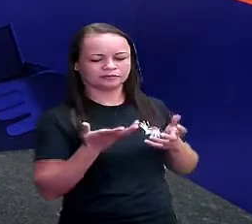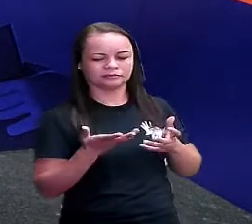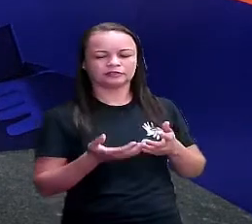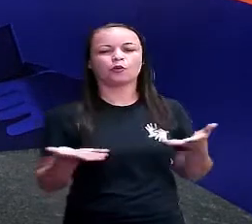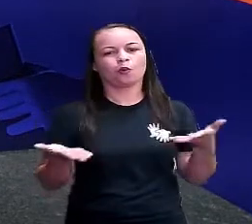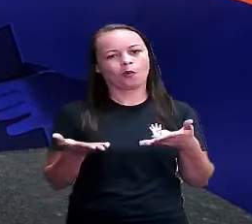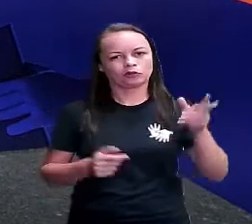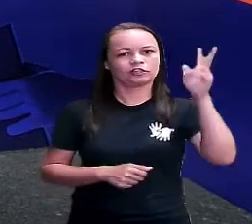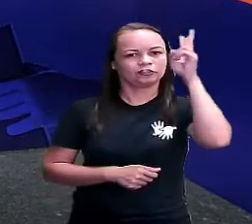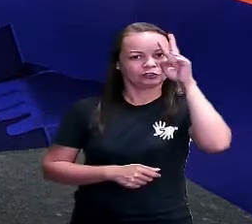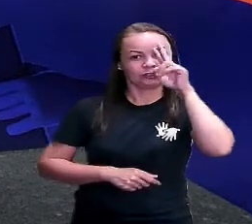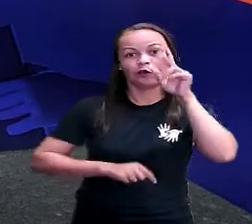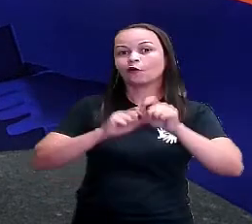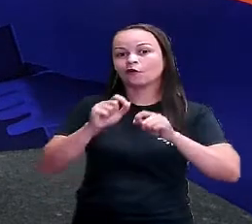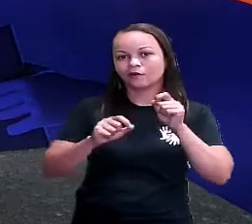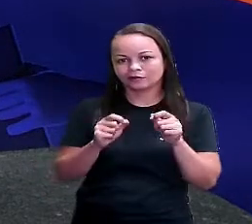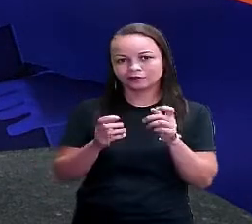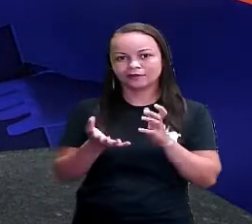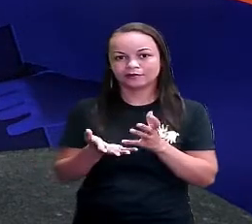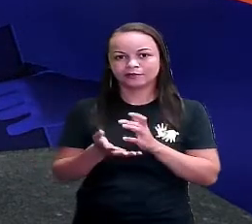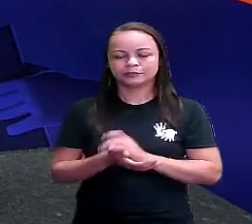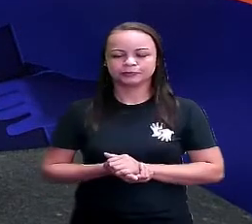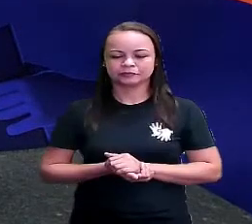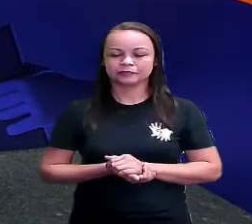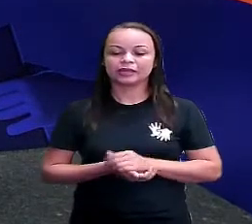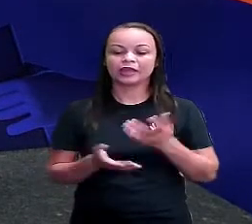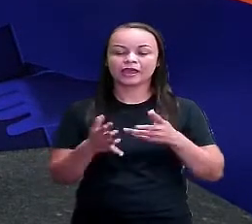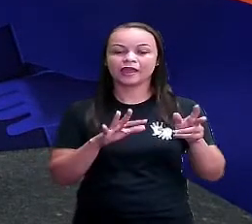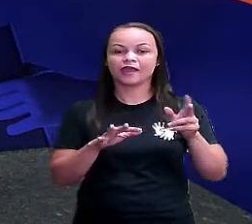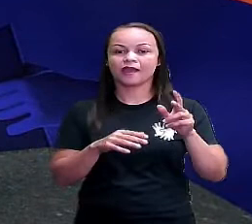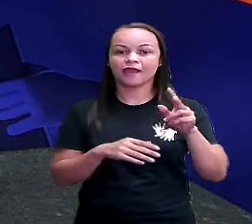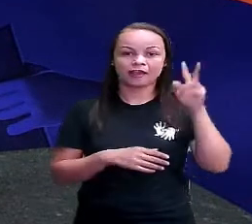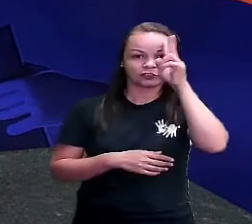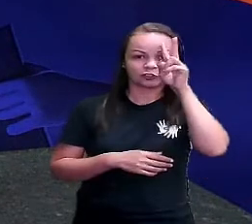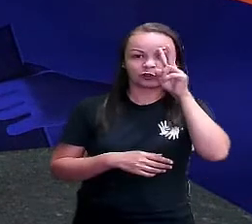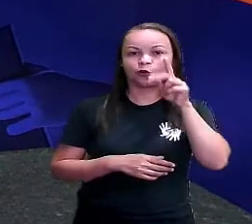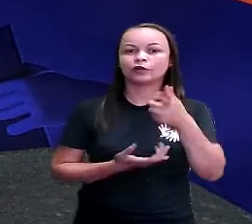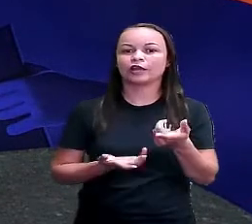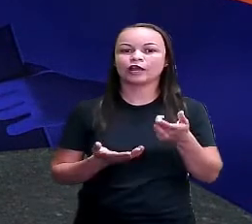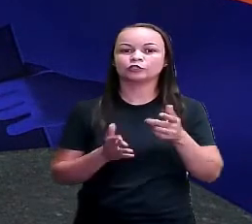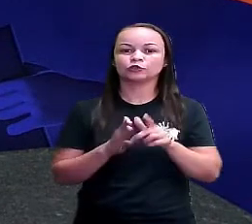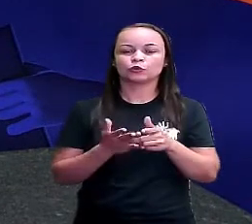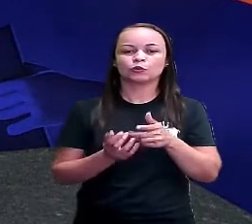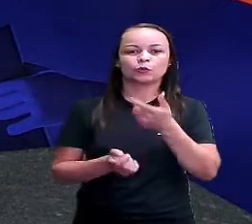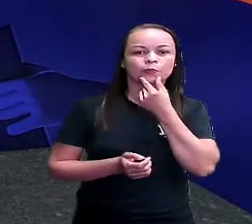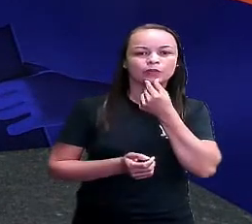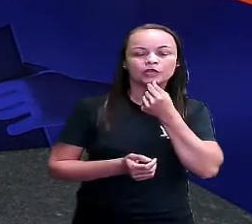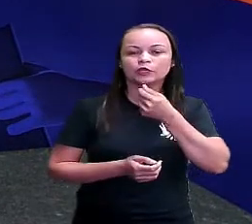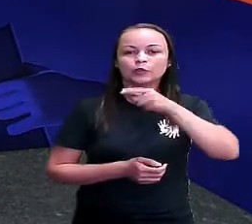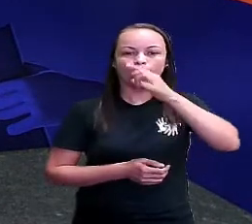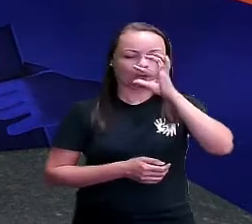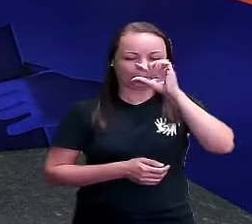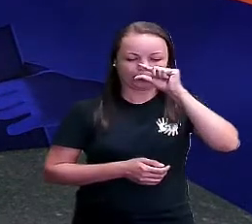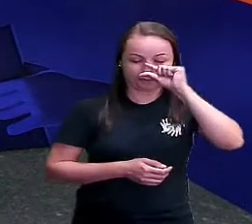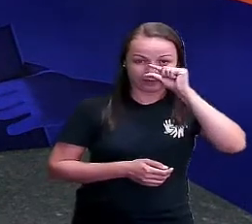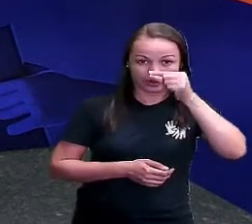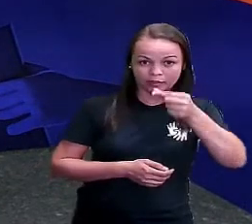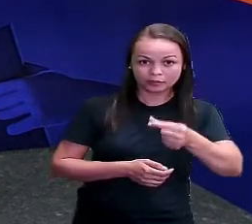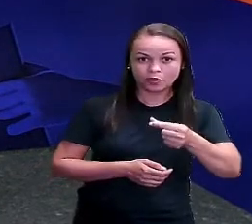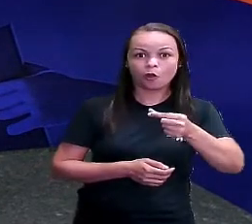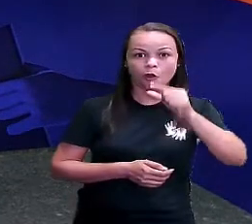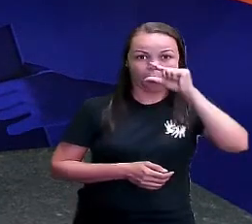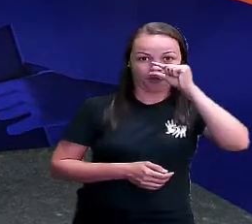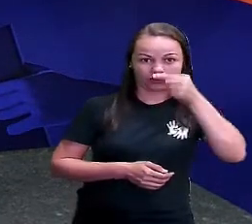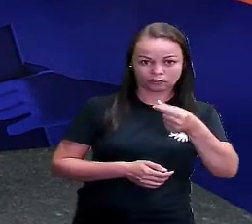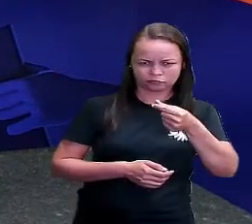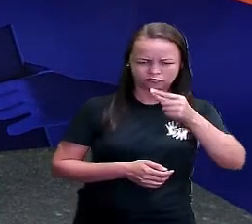a história do Pinóquio. Pois é, a história do Pinóquio, gente. Vocês já ouviram